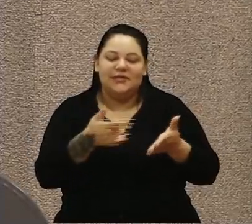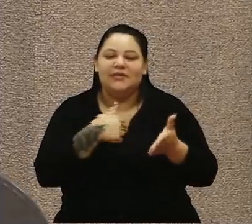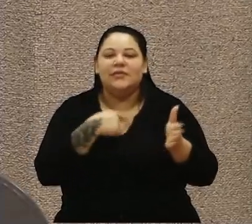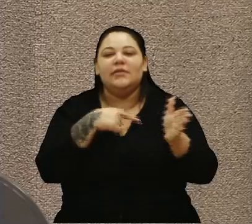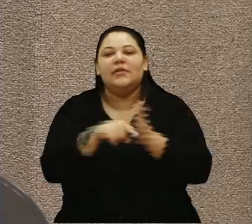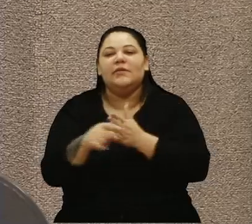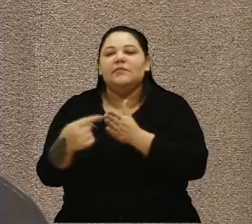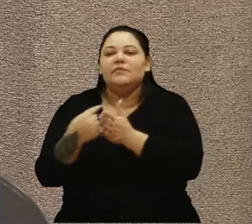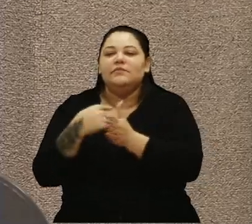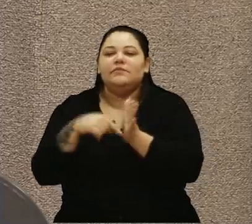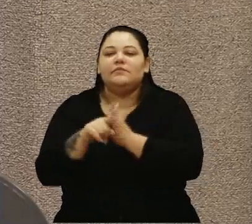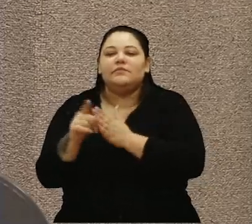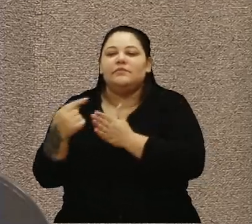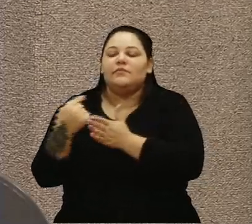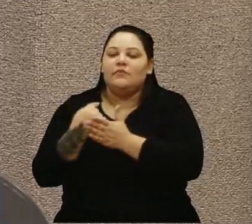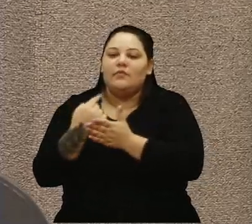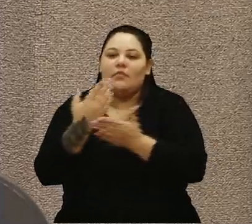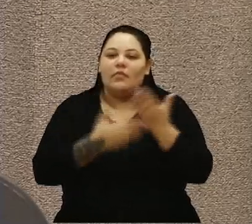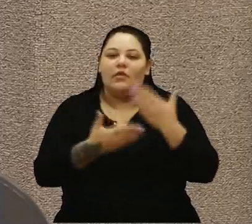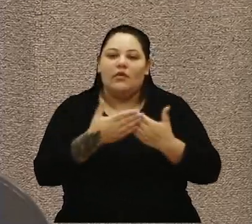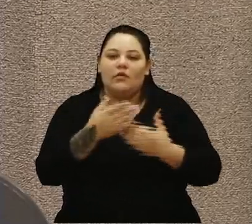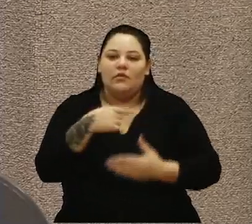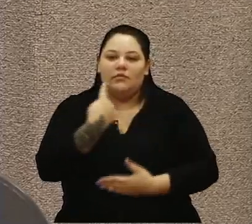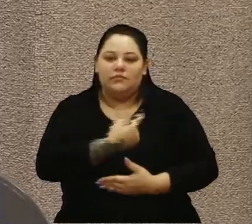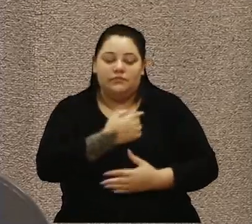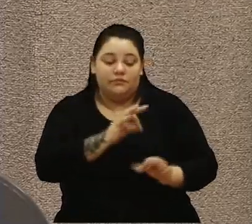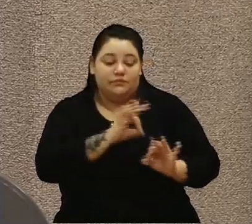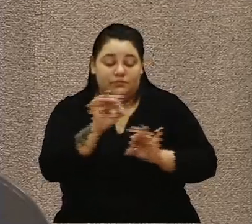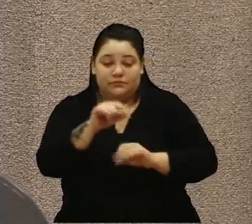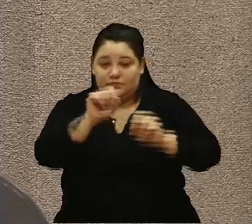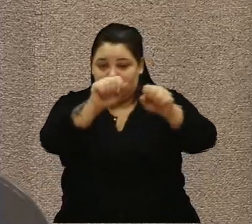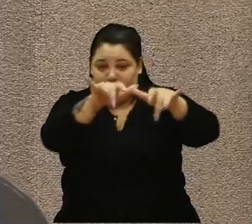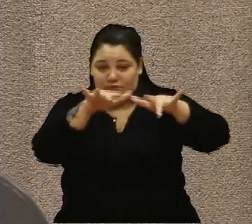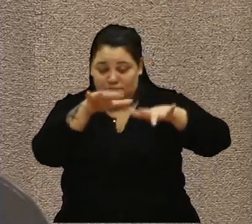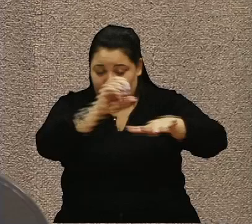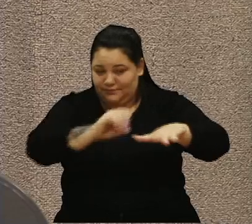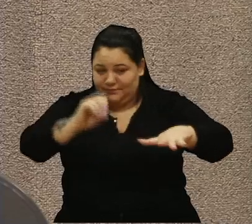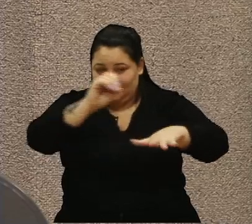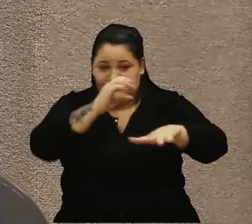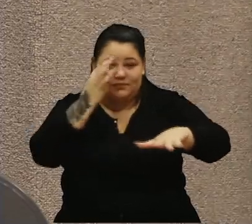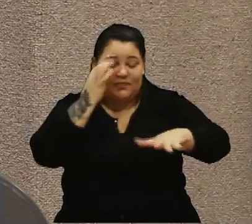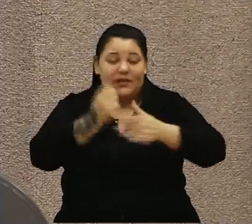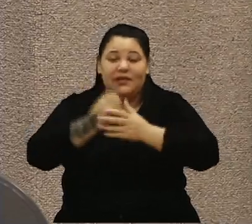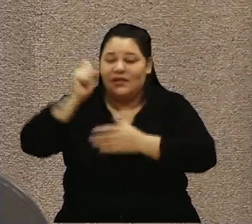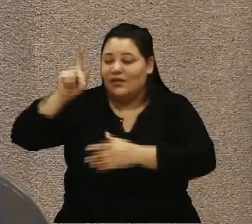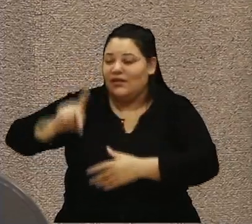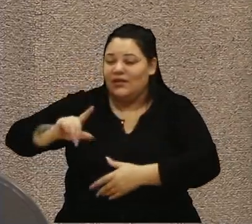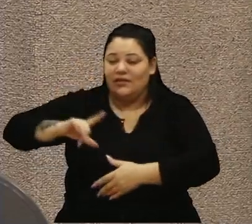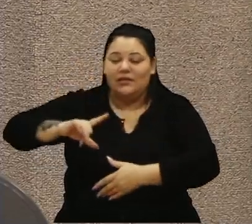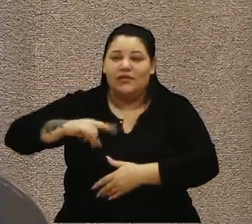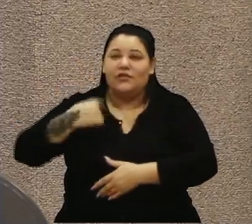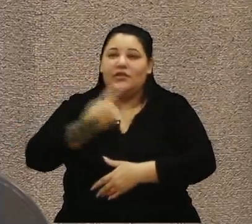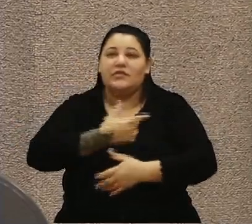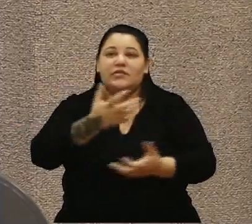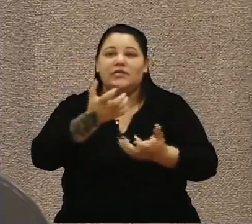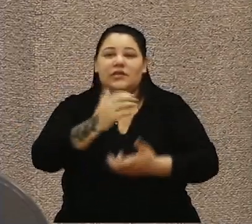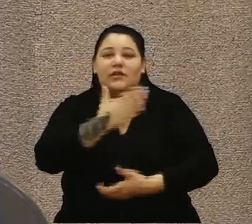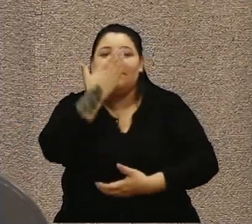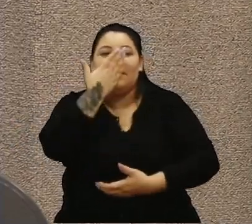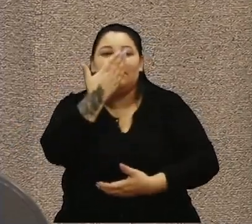que nos assistem pela TV Câmara, esse plenário maravilhoso que aqui se encontra, quem de nós quer ter um container na frente da sua